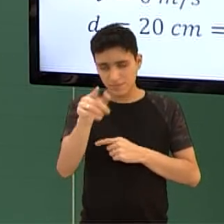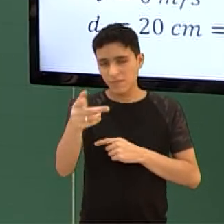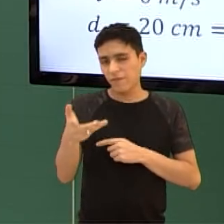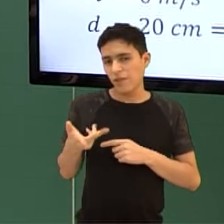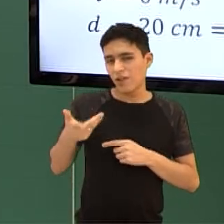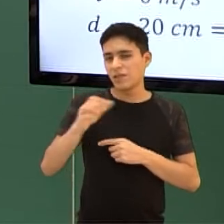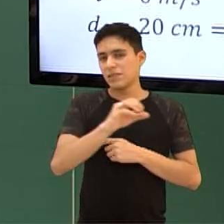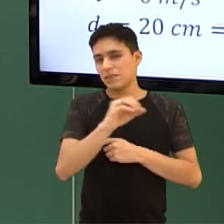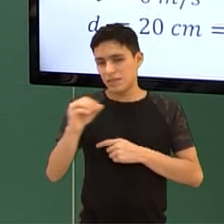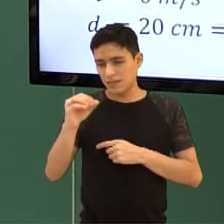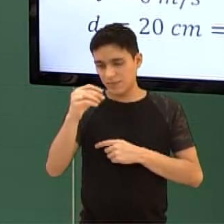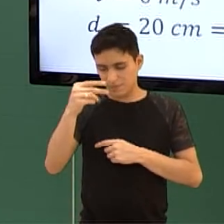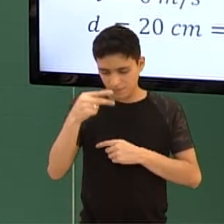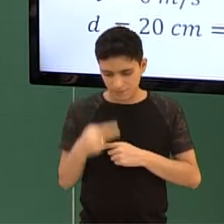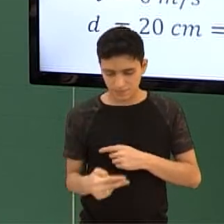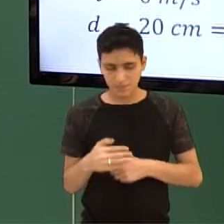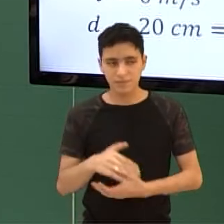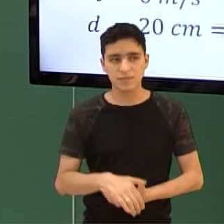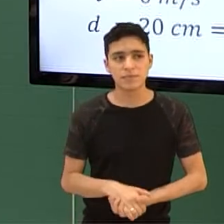600 sobre 2,